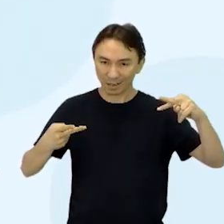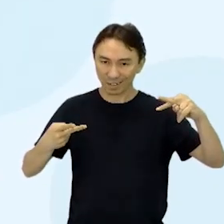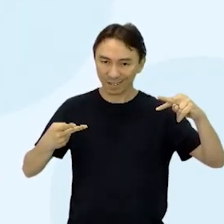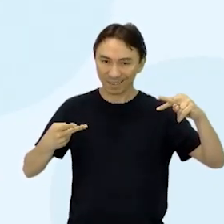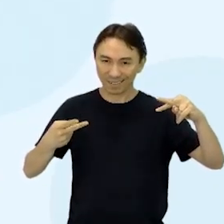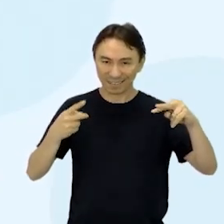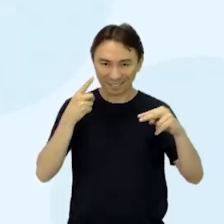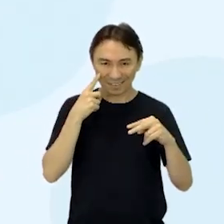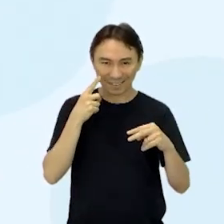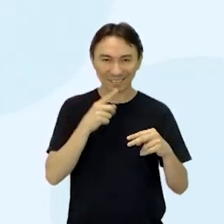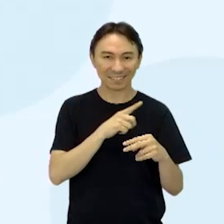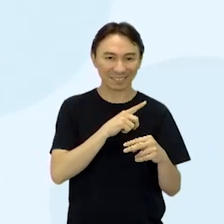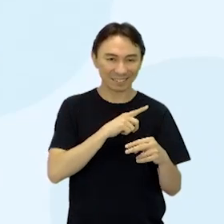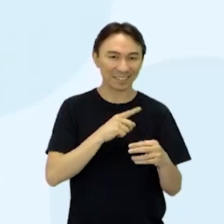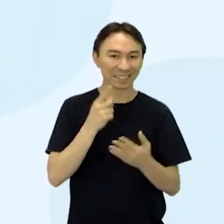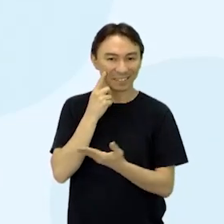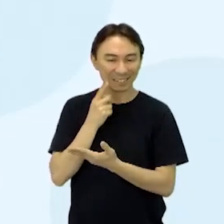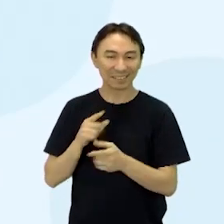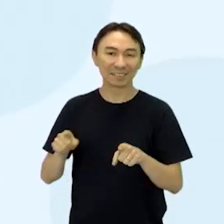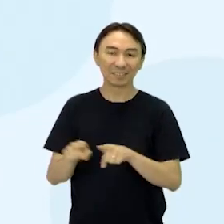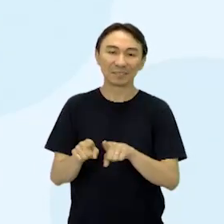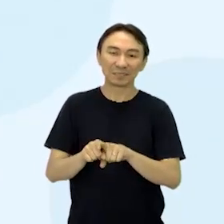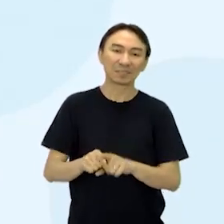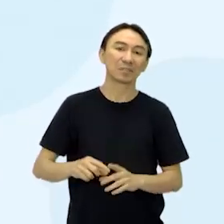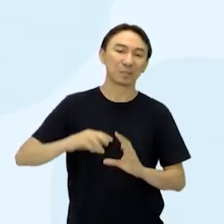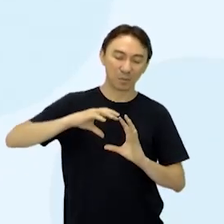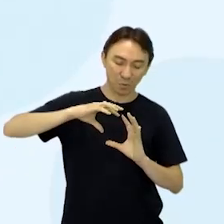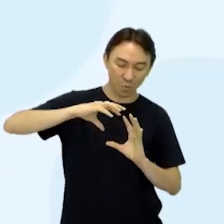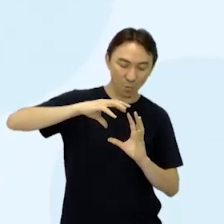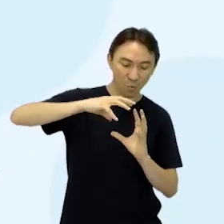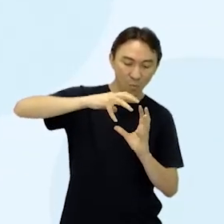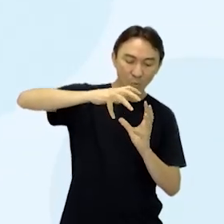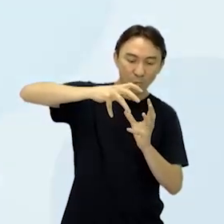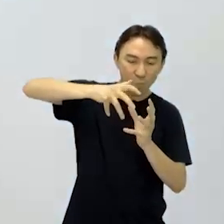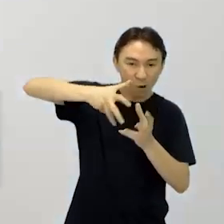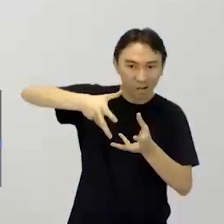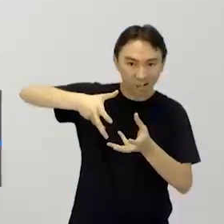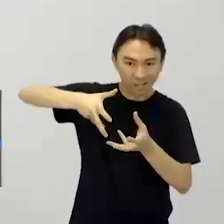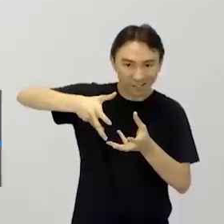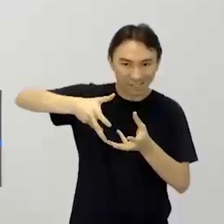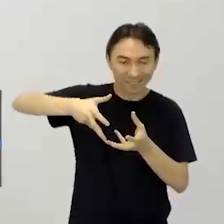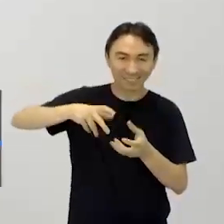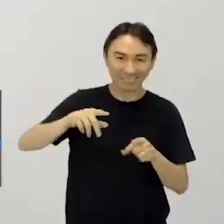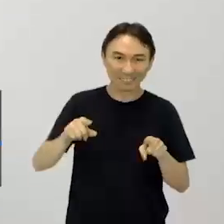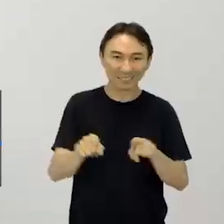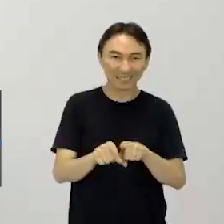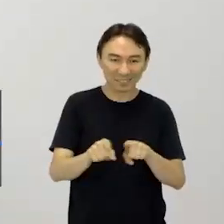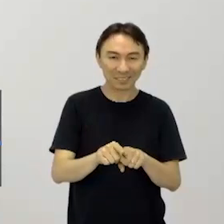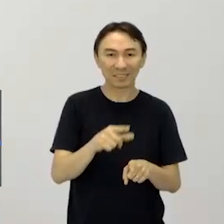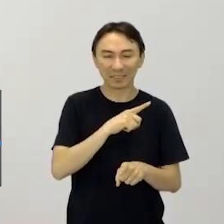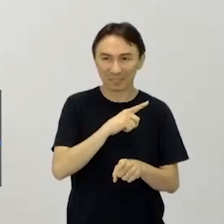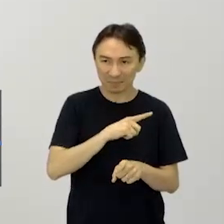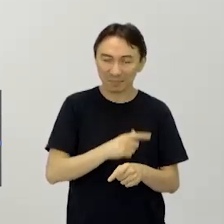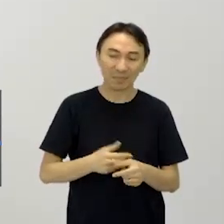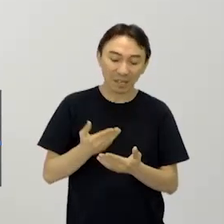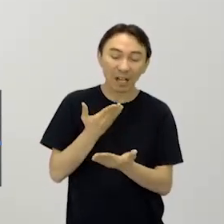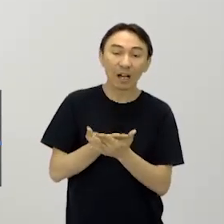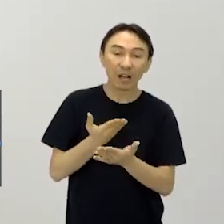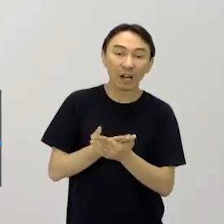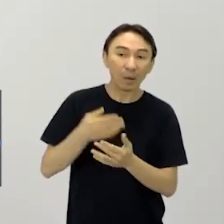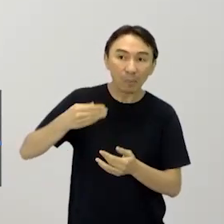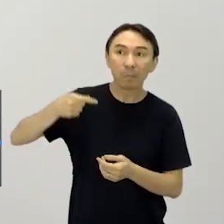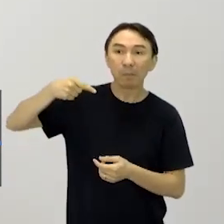Osmar é meticuloso, aí ele gosta de desenho, né? Mas a gente tinha visto na aula passada uma sequência do DNA, né? O DNA é